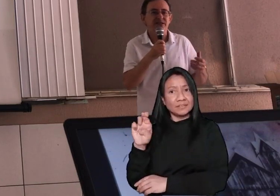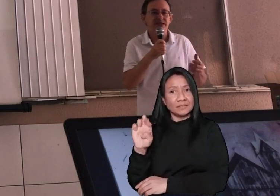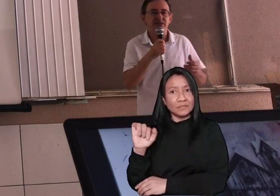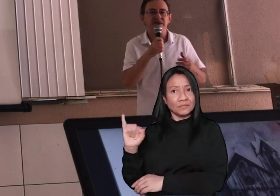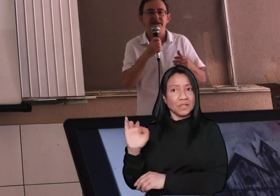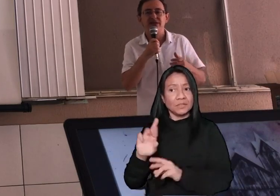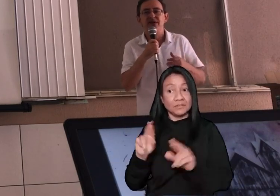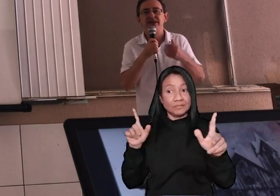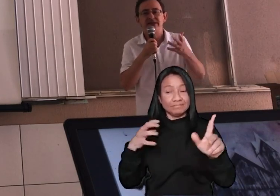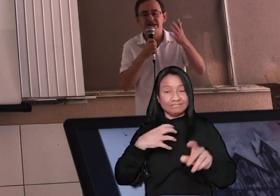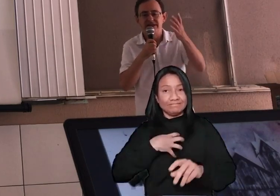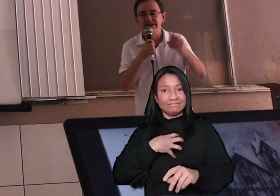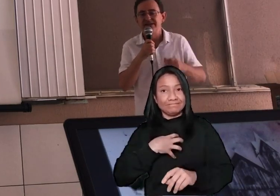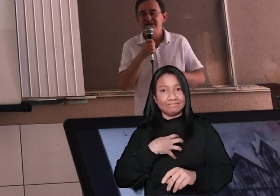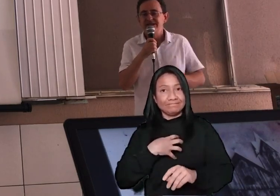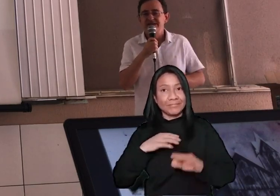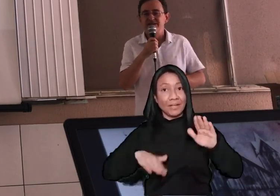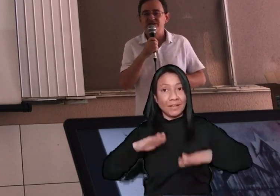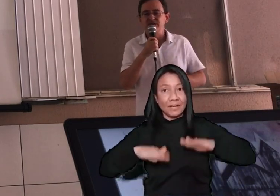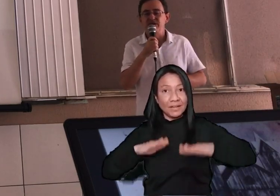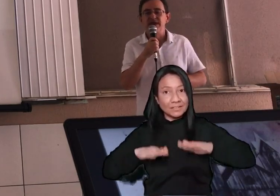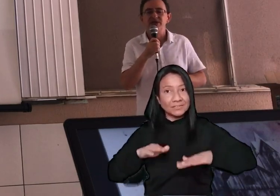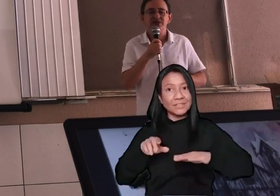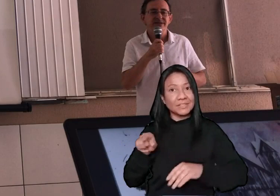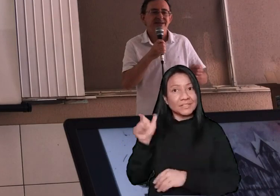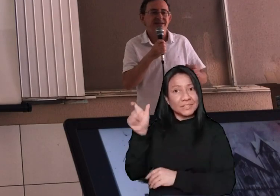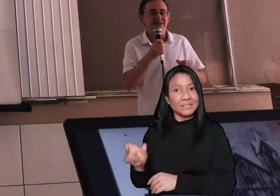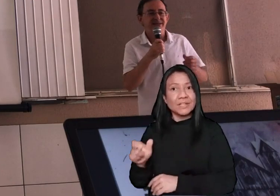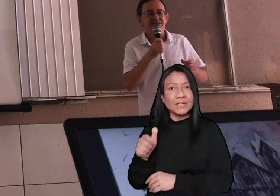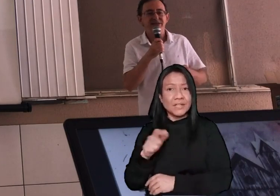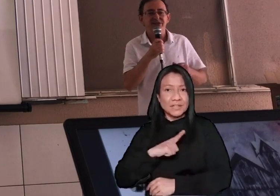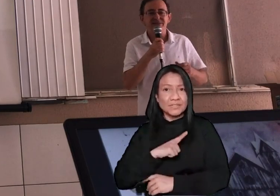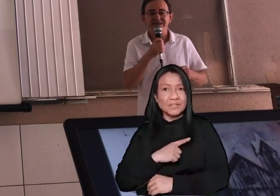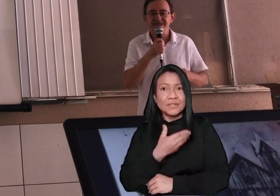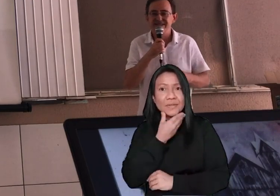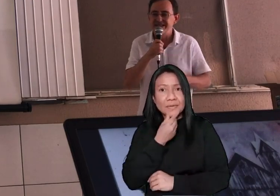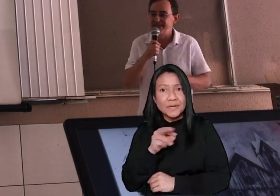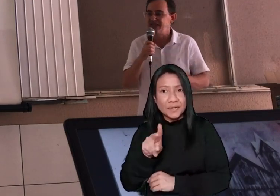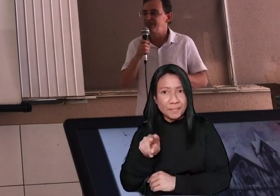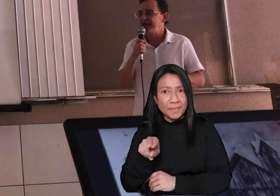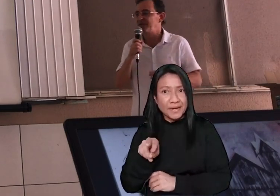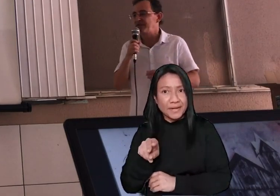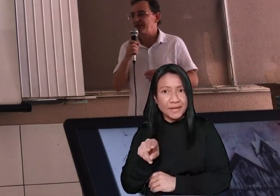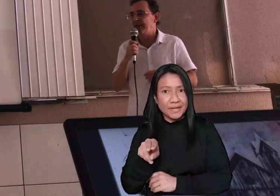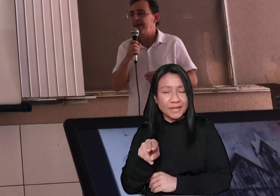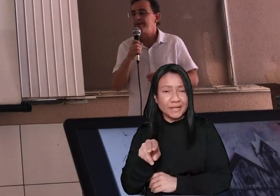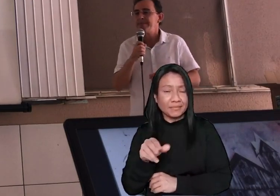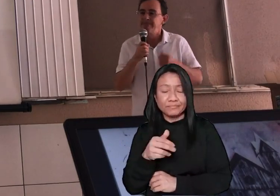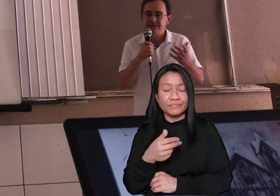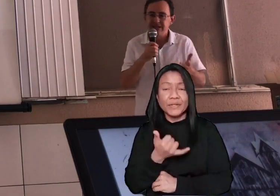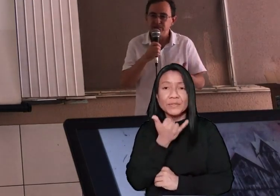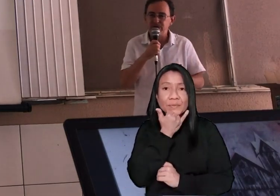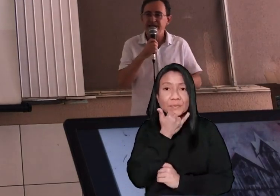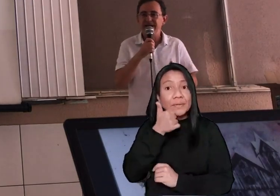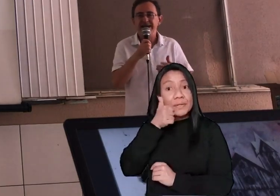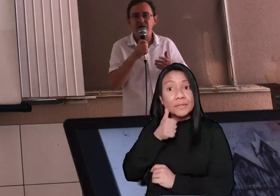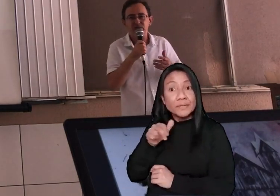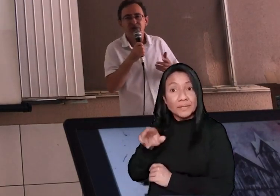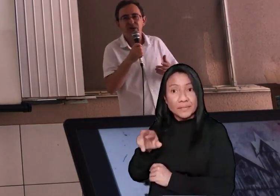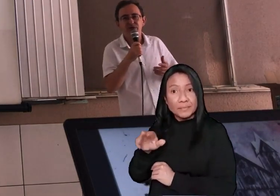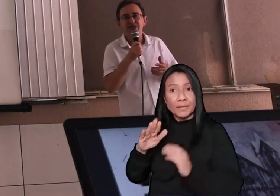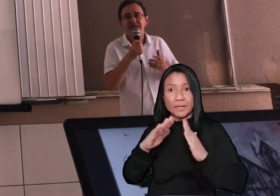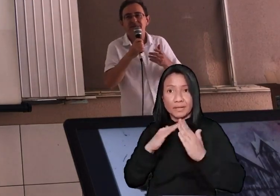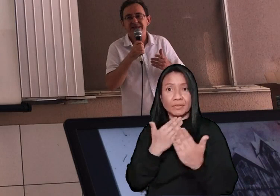irmãs Nossa Senhora da Glória, né, do colégio, às vezes ele tinha alguns desentendimentos, tá? Mas era porque